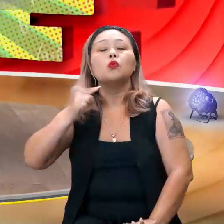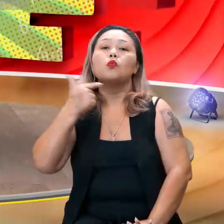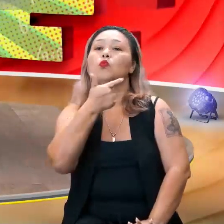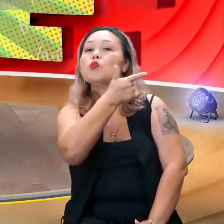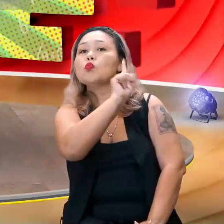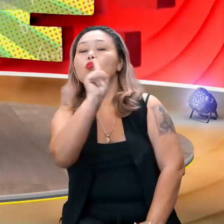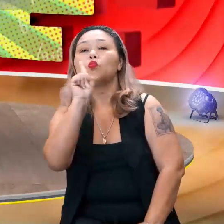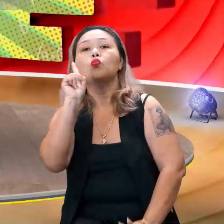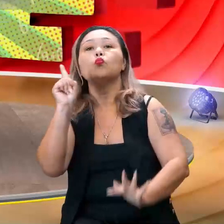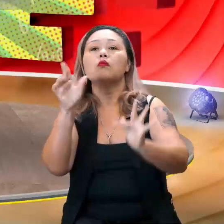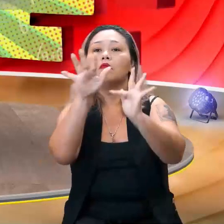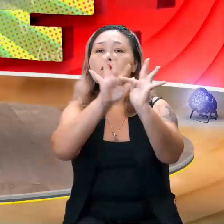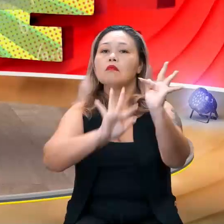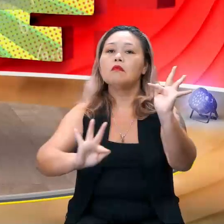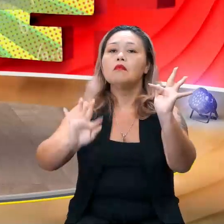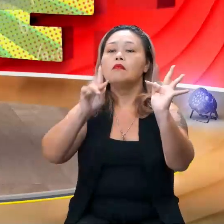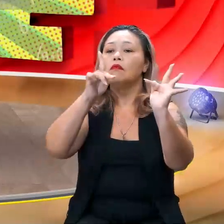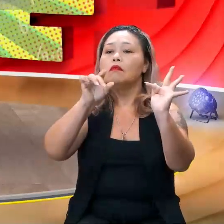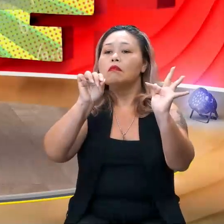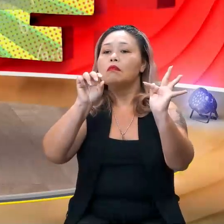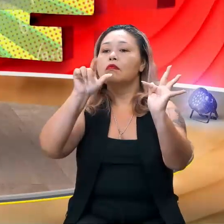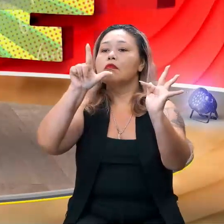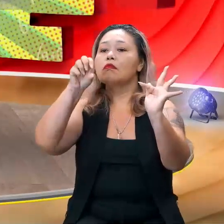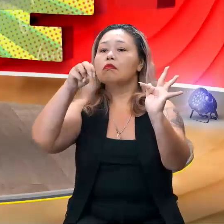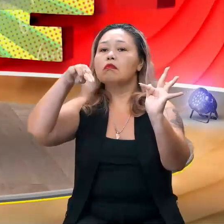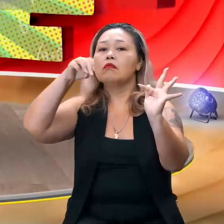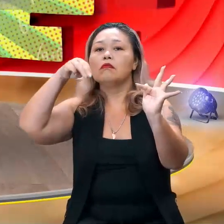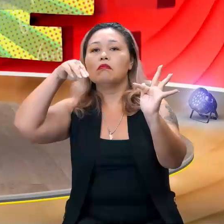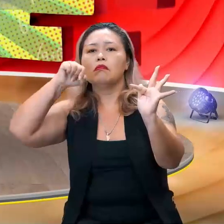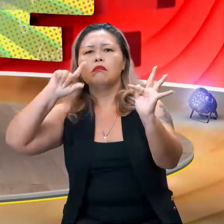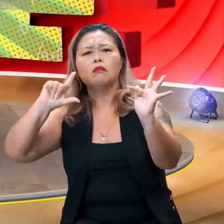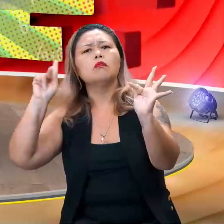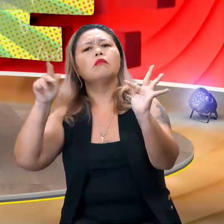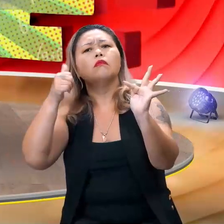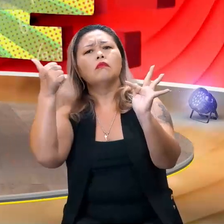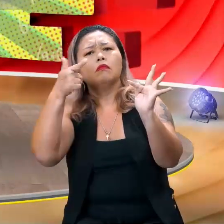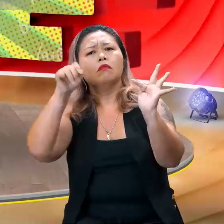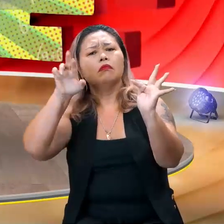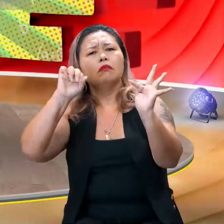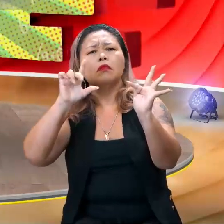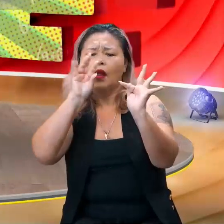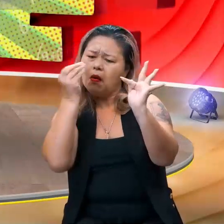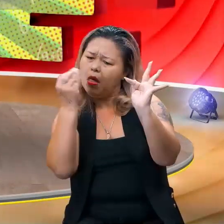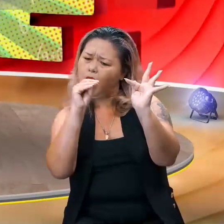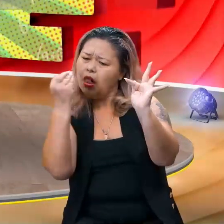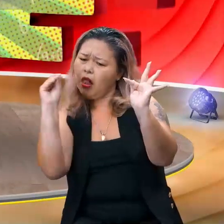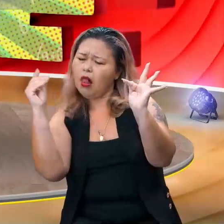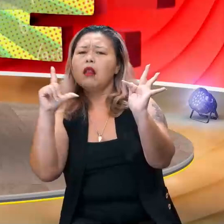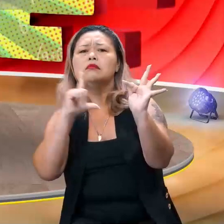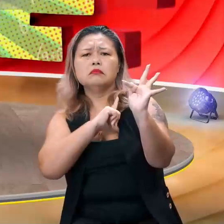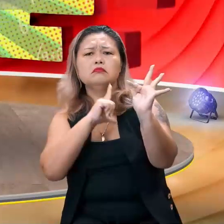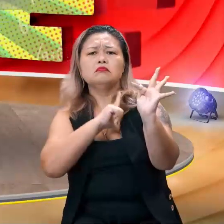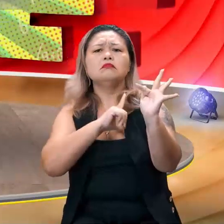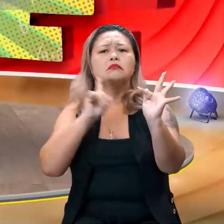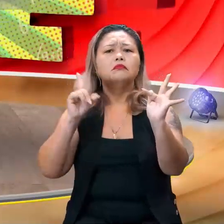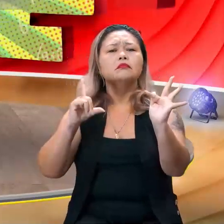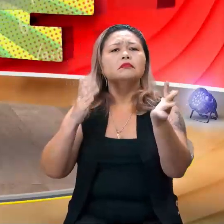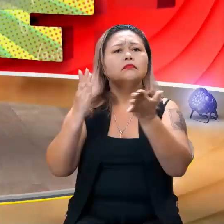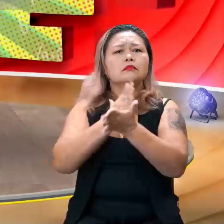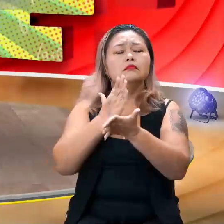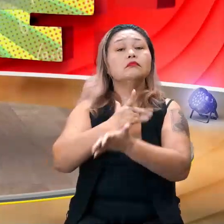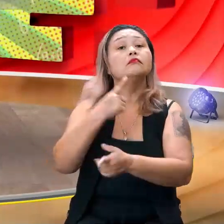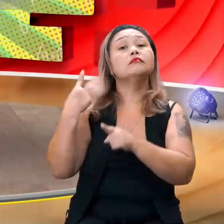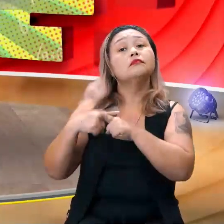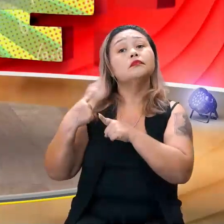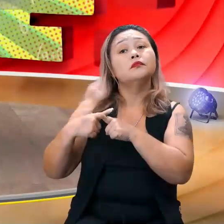assim, ó, função polinomial do primeiro grau. Teve uma questão que nós colocamos que tinha isso, né? Função polinomial do primeiro grau. Porque,